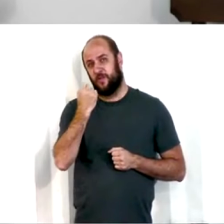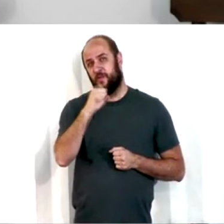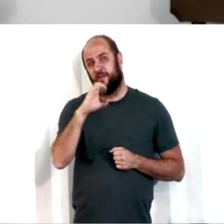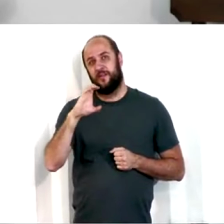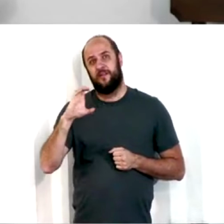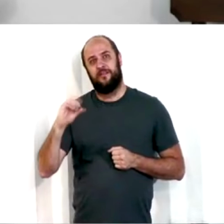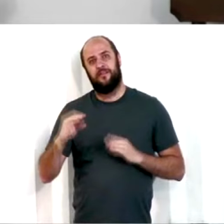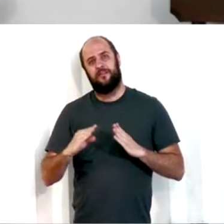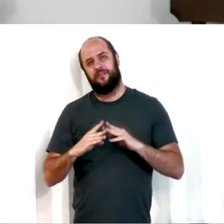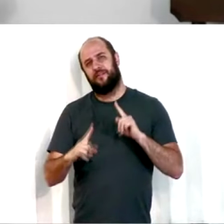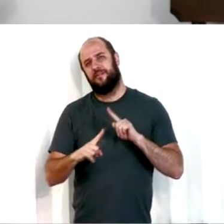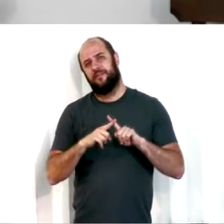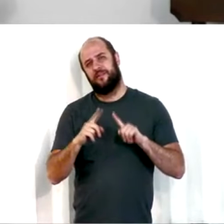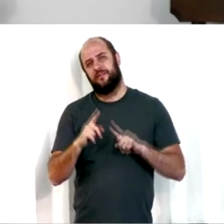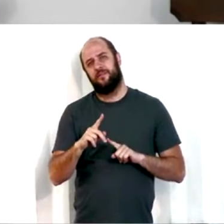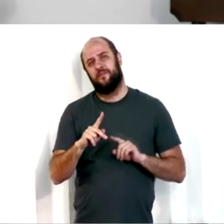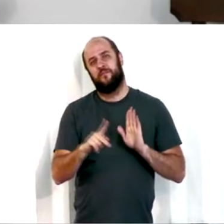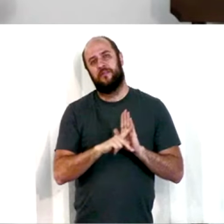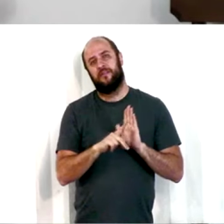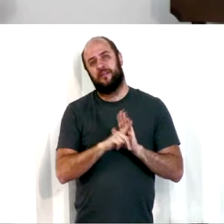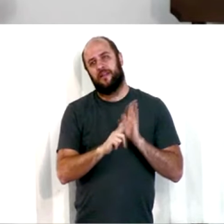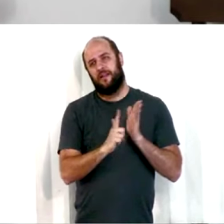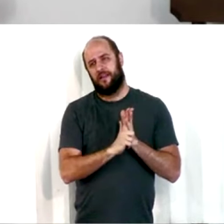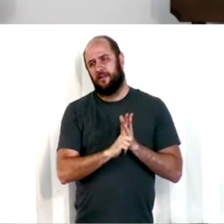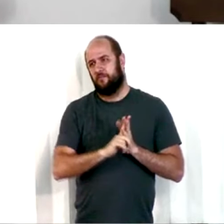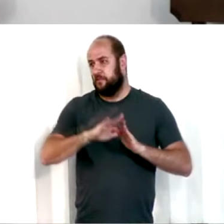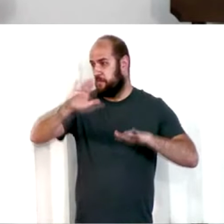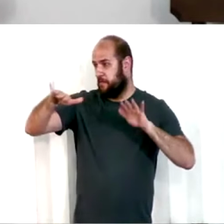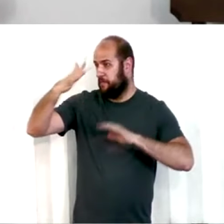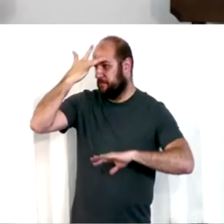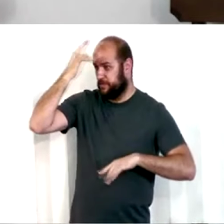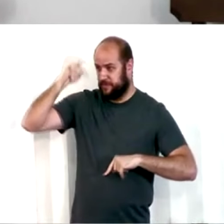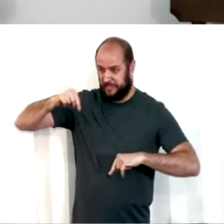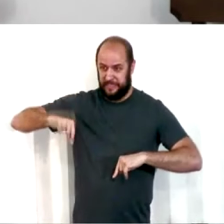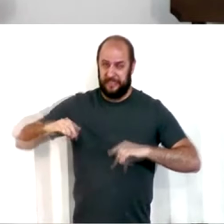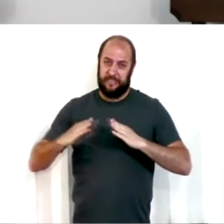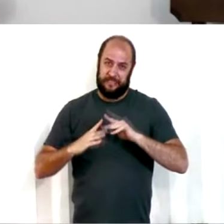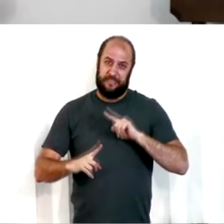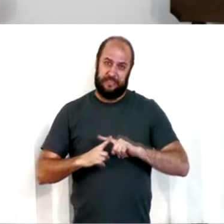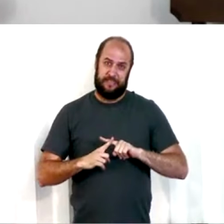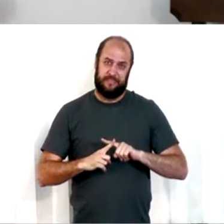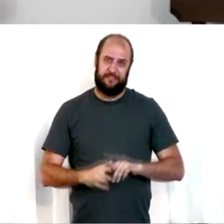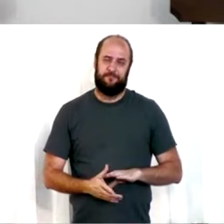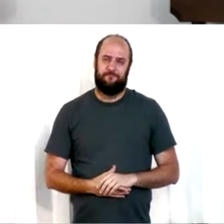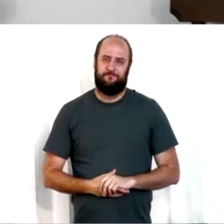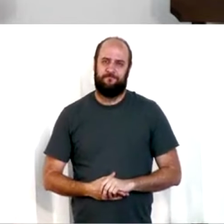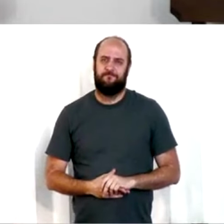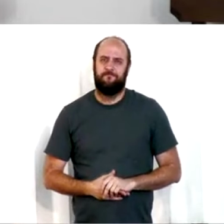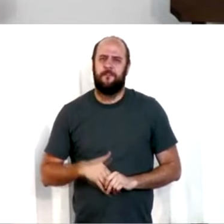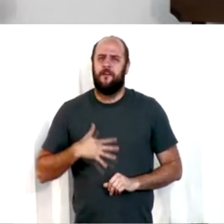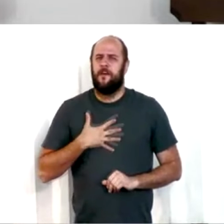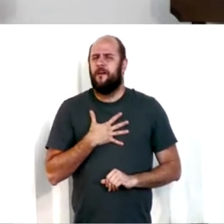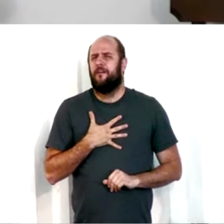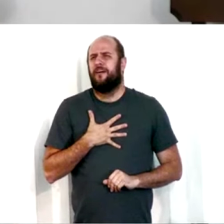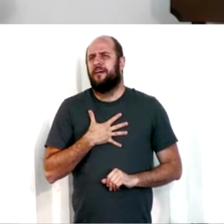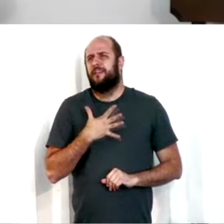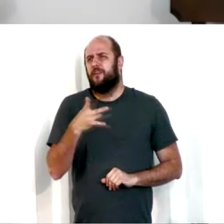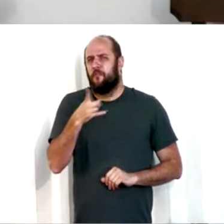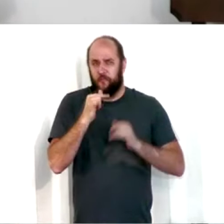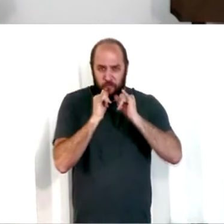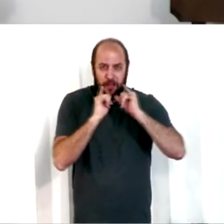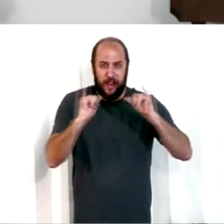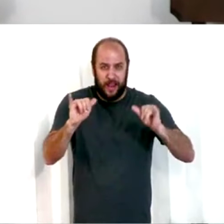da Igreja Presbiteriana da Lapa. E eu vejo muitas pessoas que talvez estavam aqui naquele dia. E eu gostaria que vocês